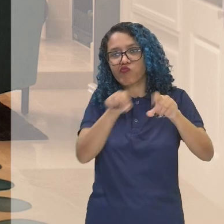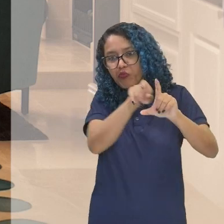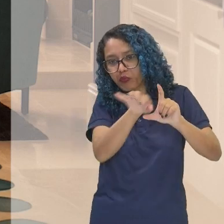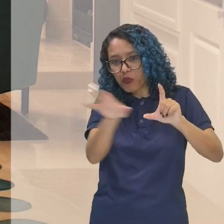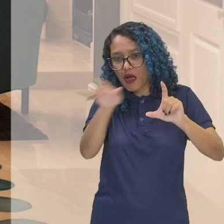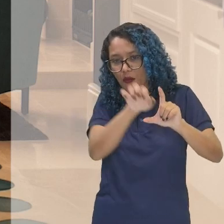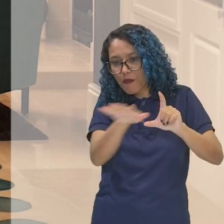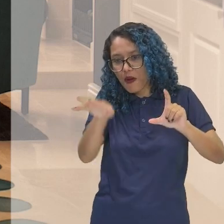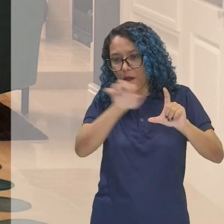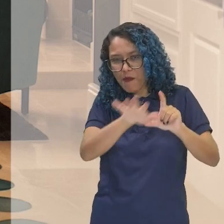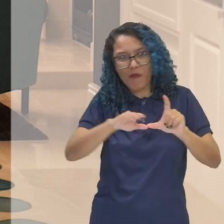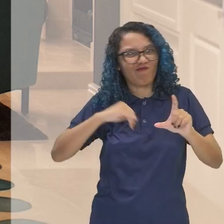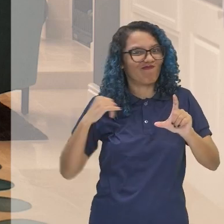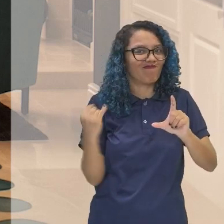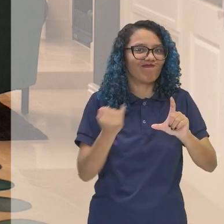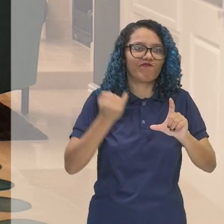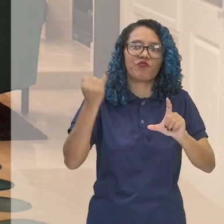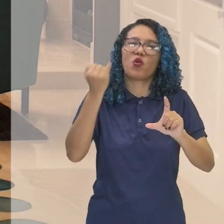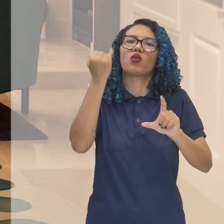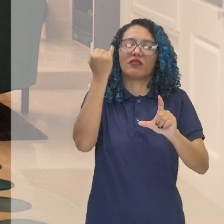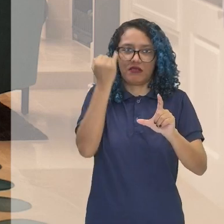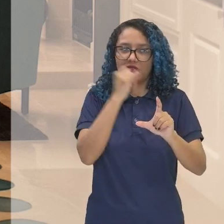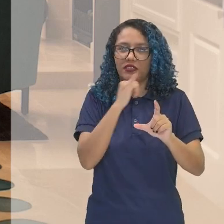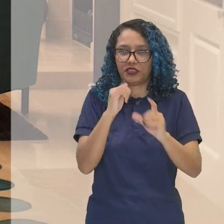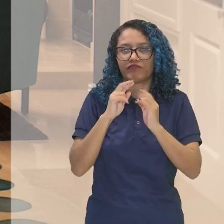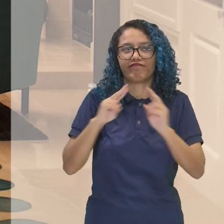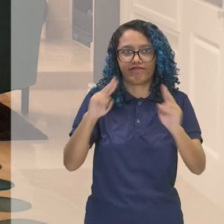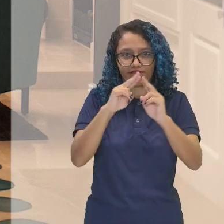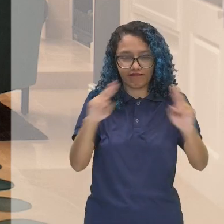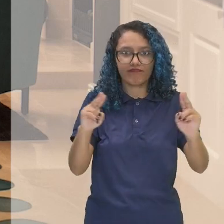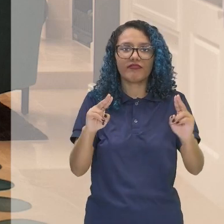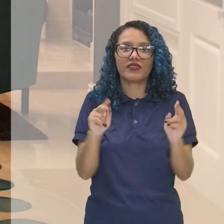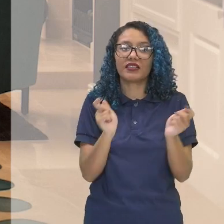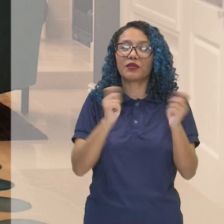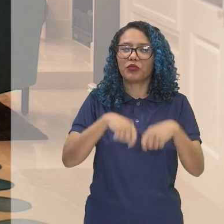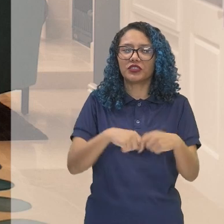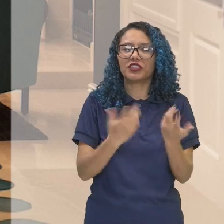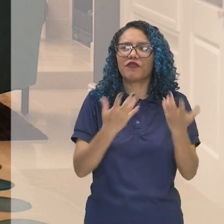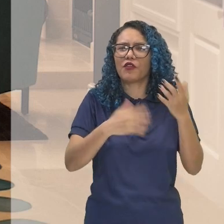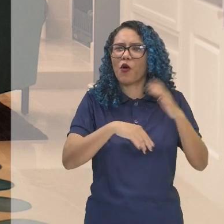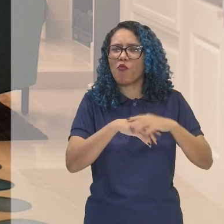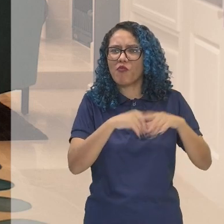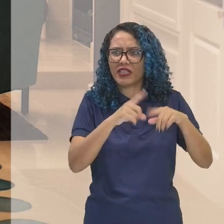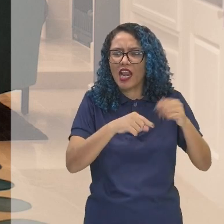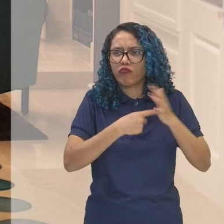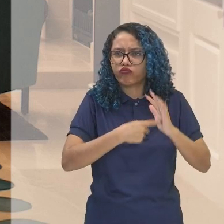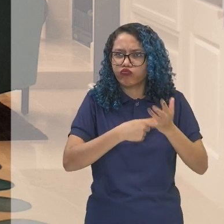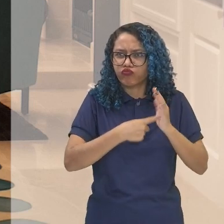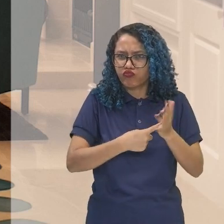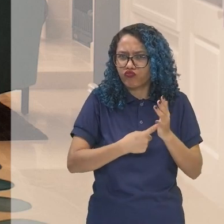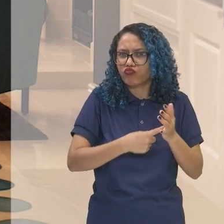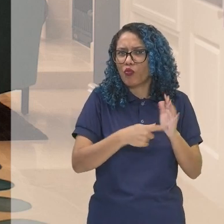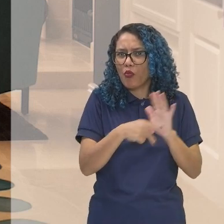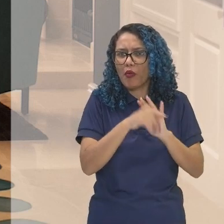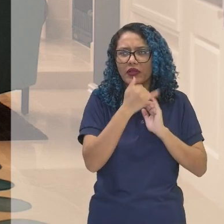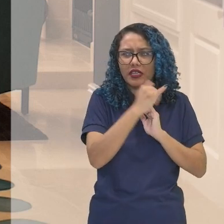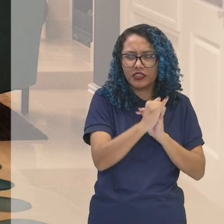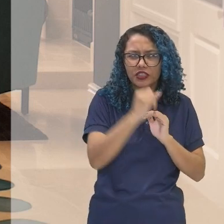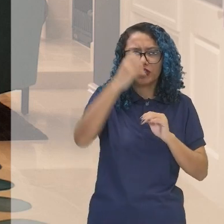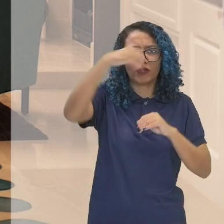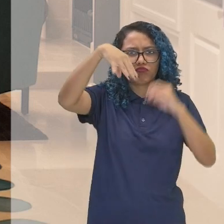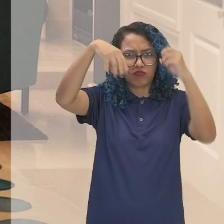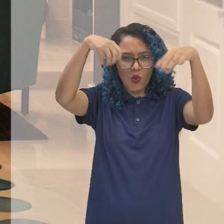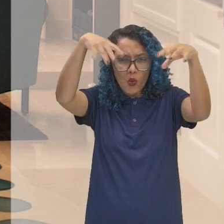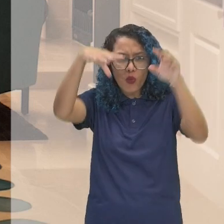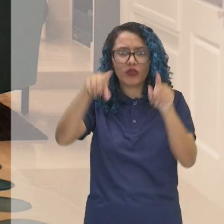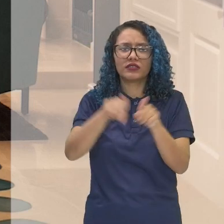é fundamental para o funcionamento de máquinas elétricas, iluminação e